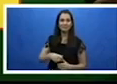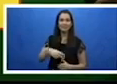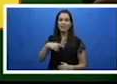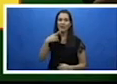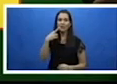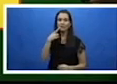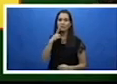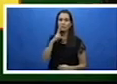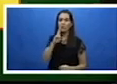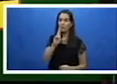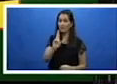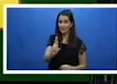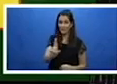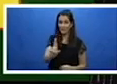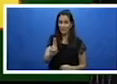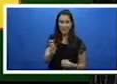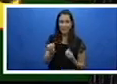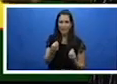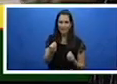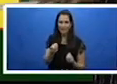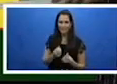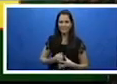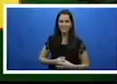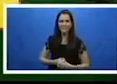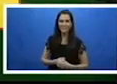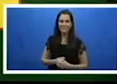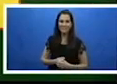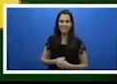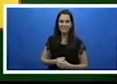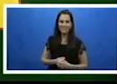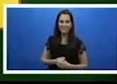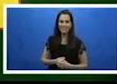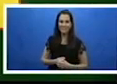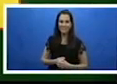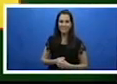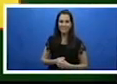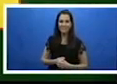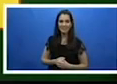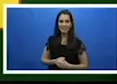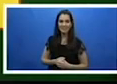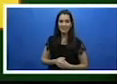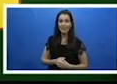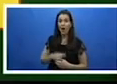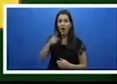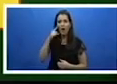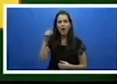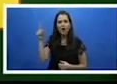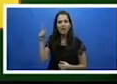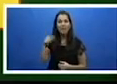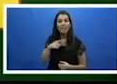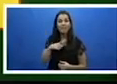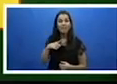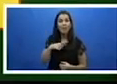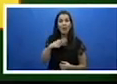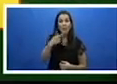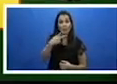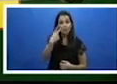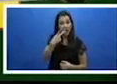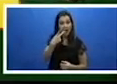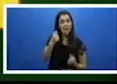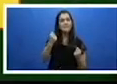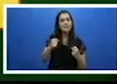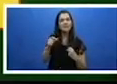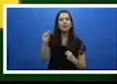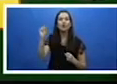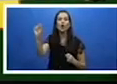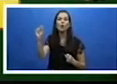A raposa, então, respondeu: olha, vamos prestar atenção que vai ter uma fala. Então, eu coloco 2